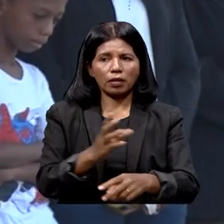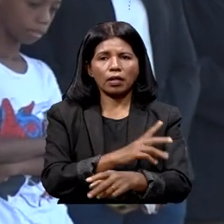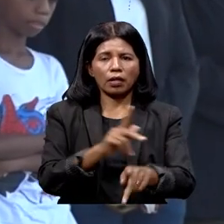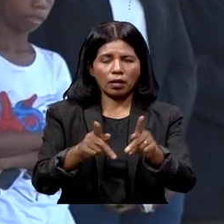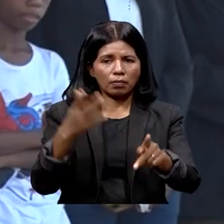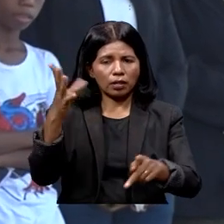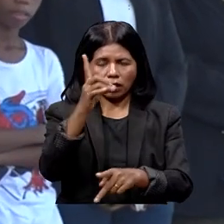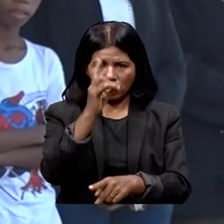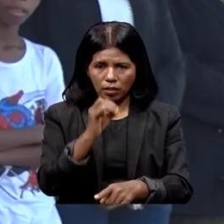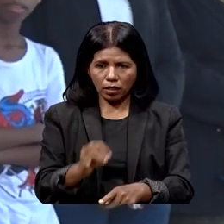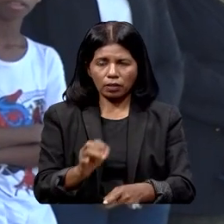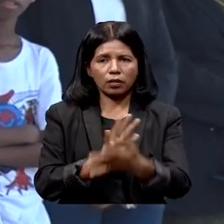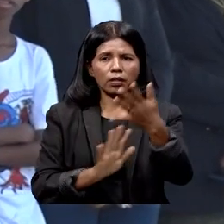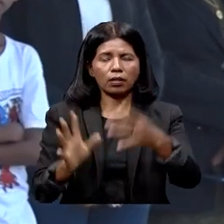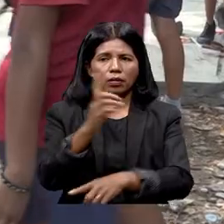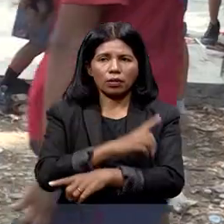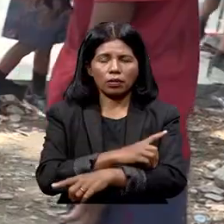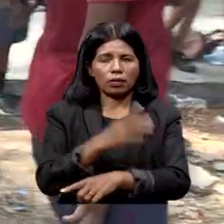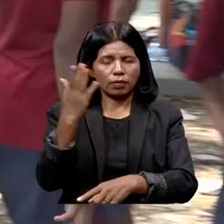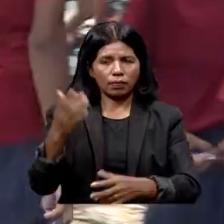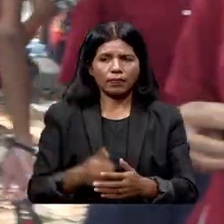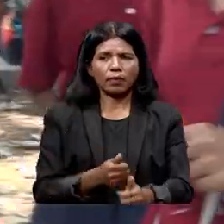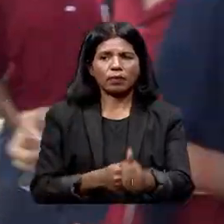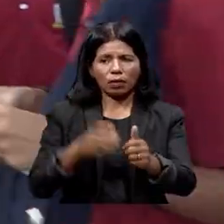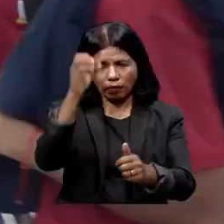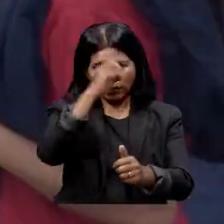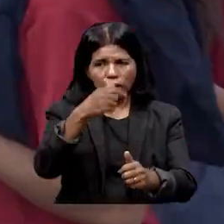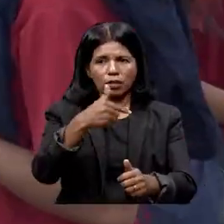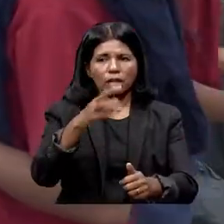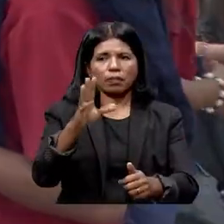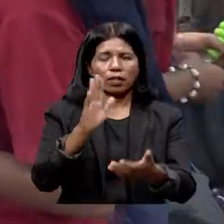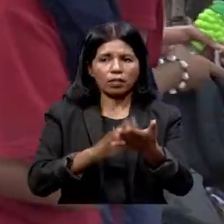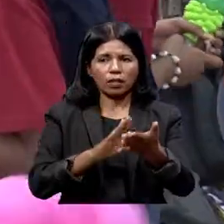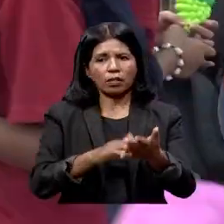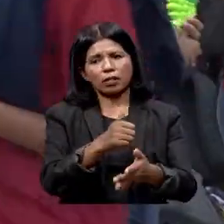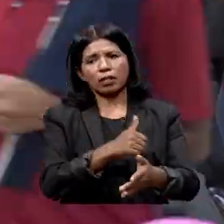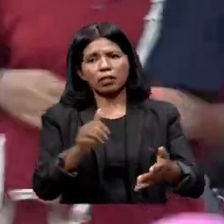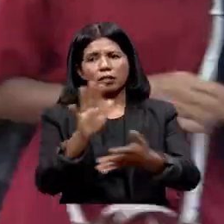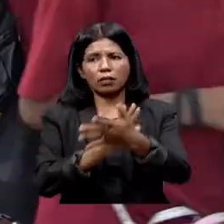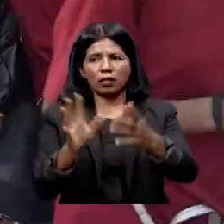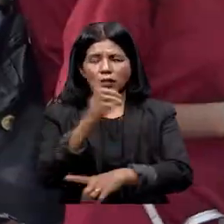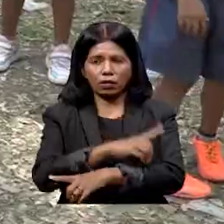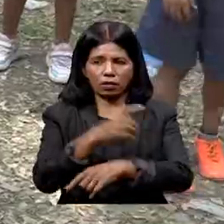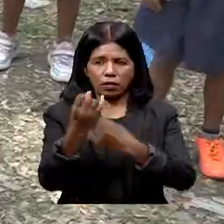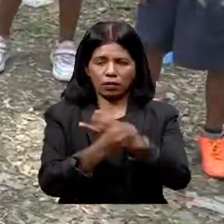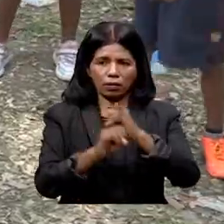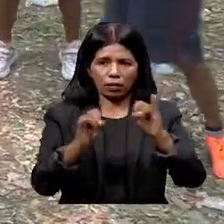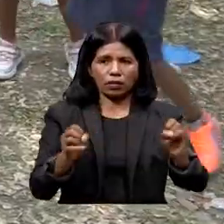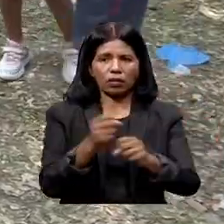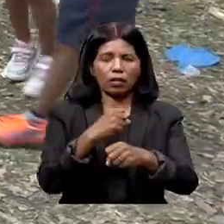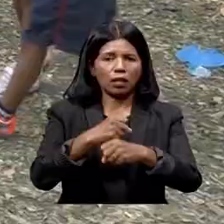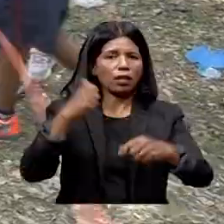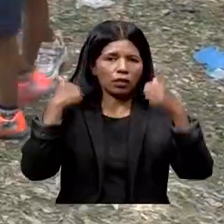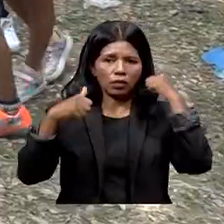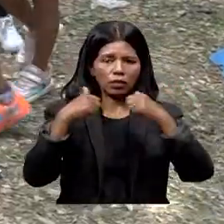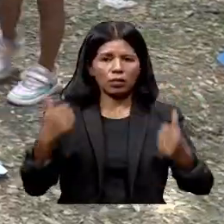e a capital dele, onde celebra a Loron de Ferre. No tiro observação de Yemen e a escola Balmos celebra a Loron proclamação, né? Onde há a atividade